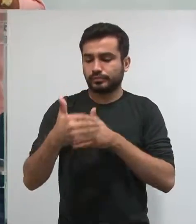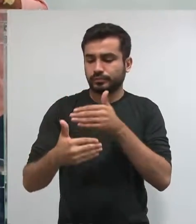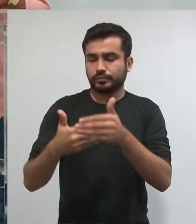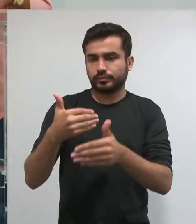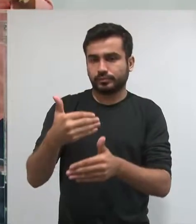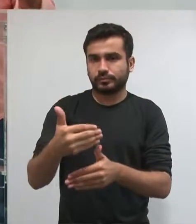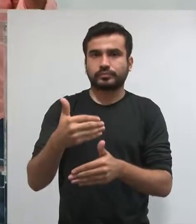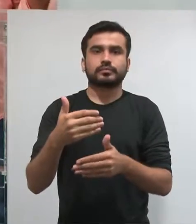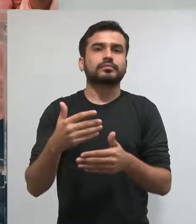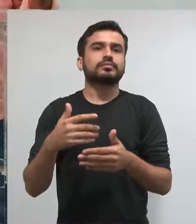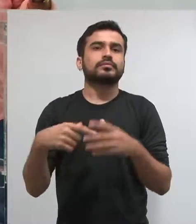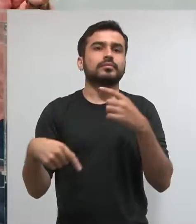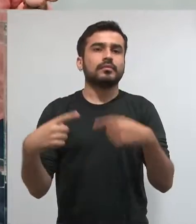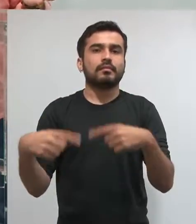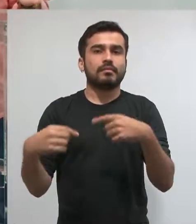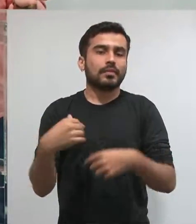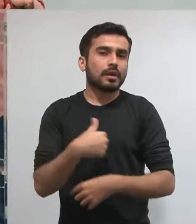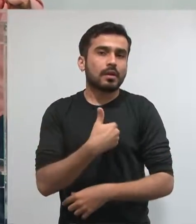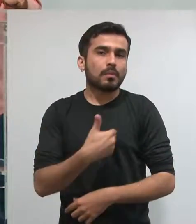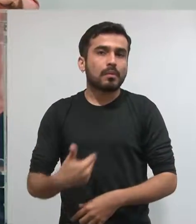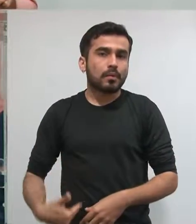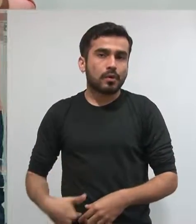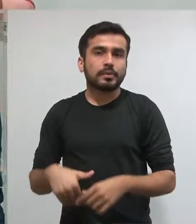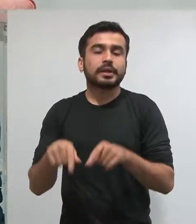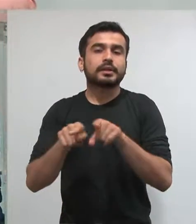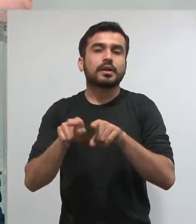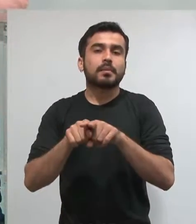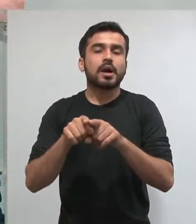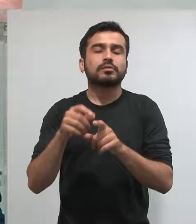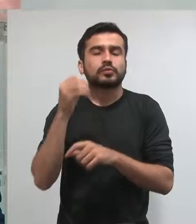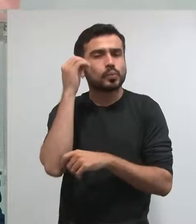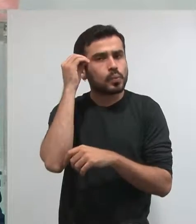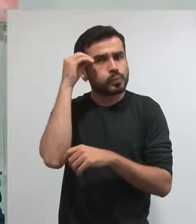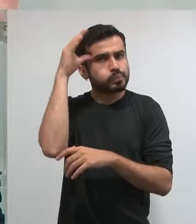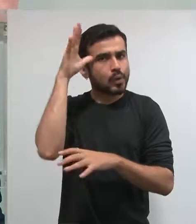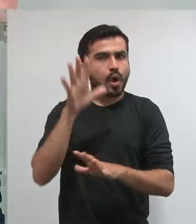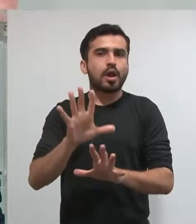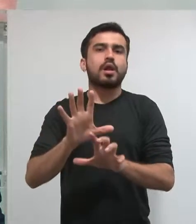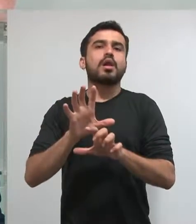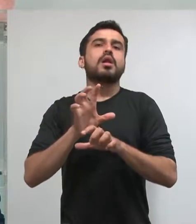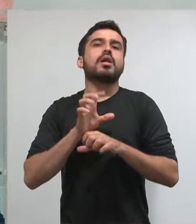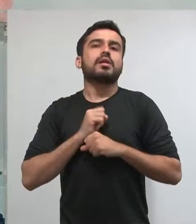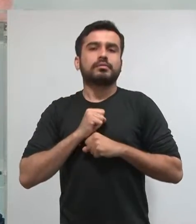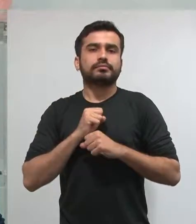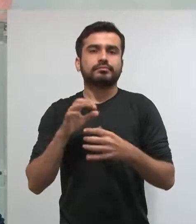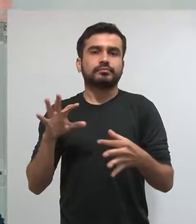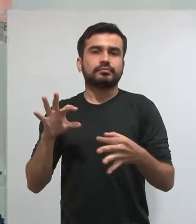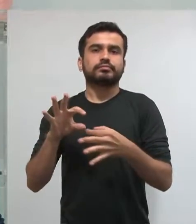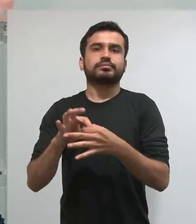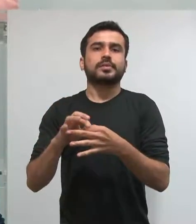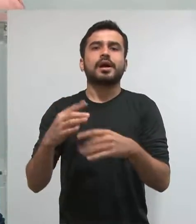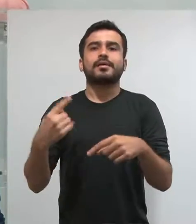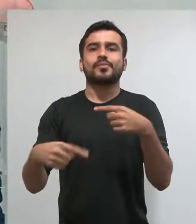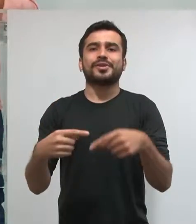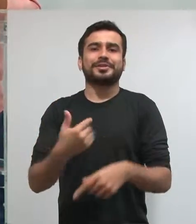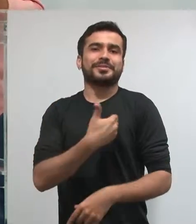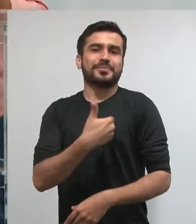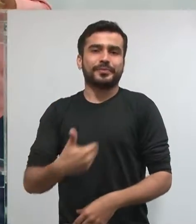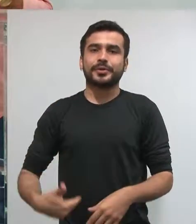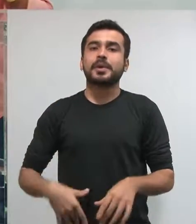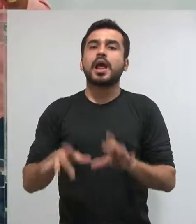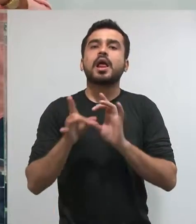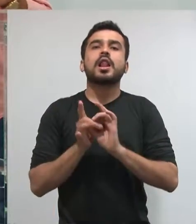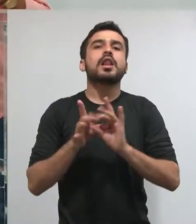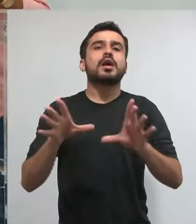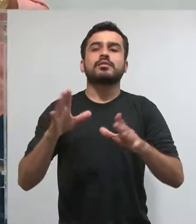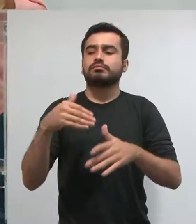políticas públicas e para a acumulação de conhecimento relacionado com as políticas públicas que vão permitir